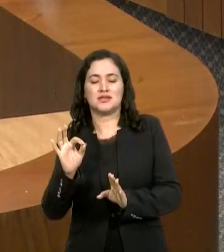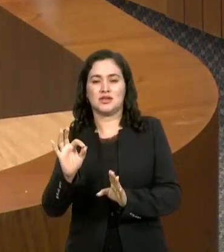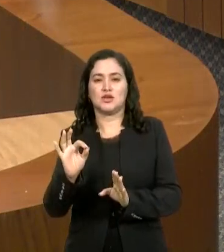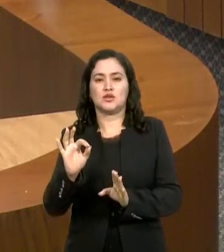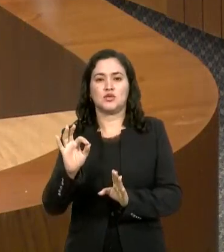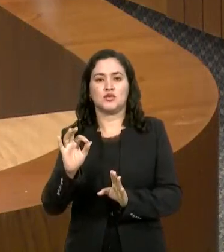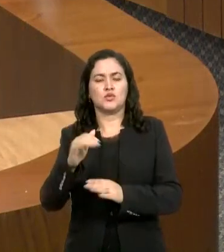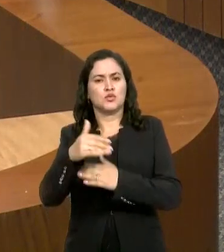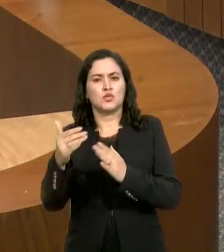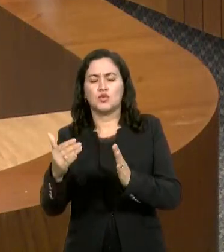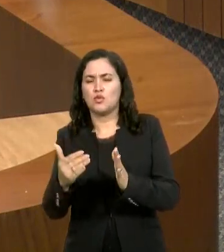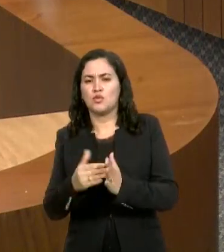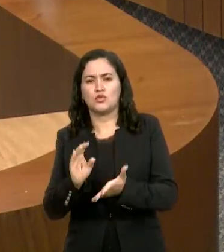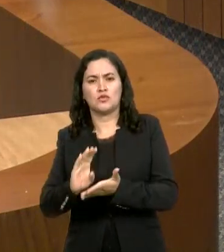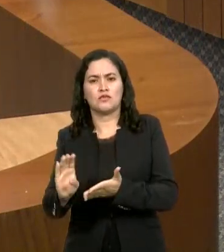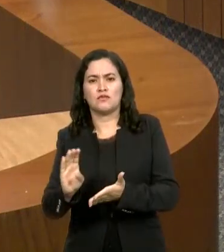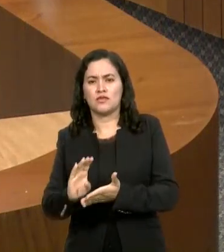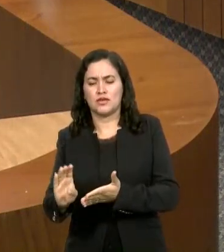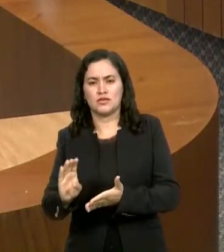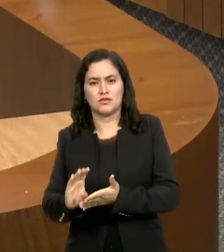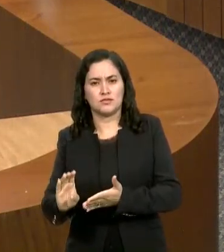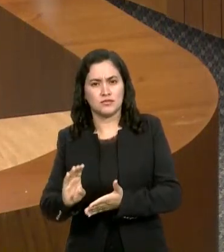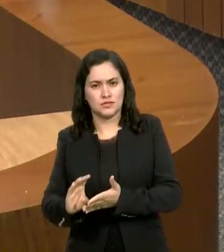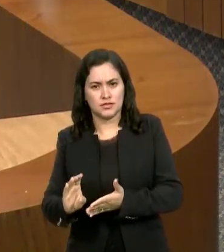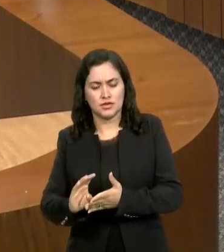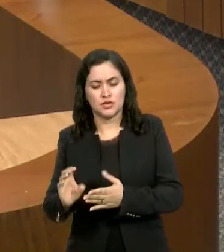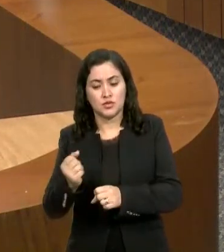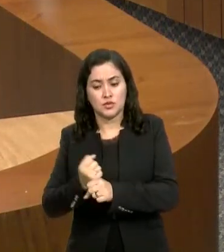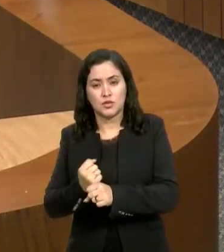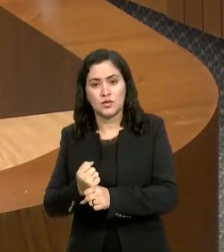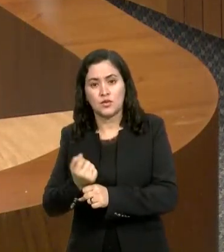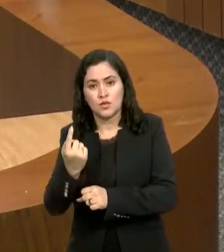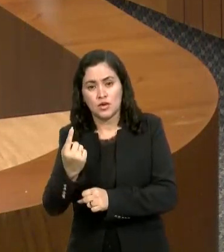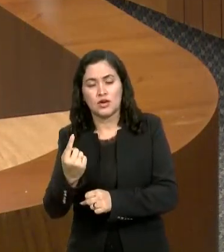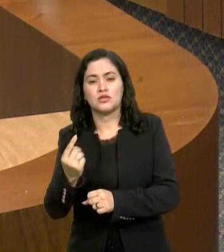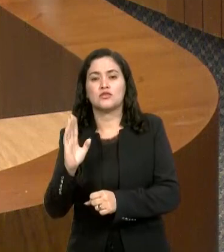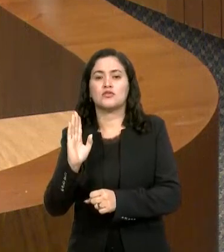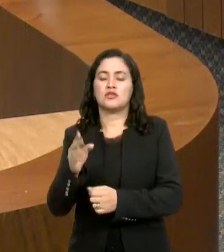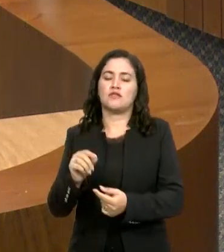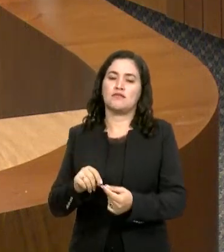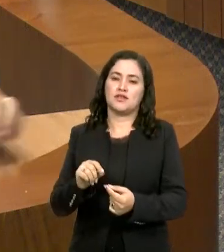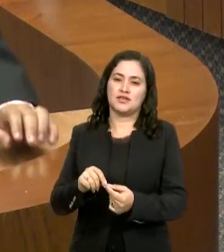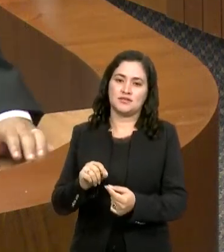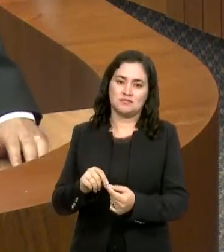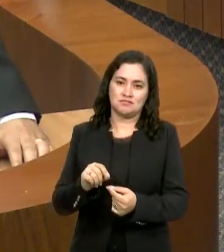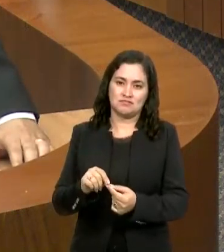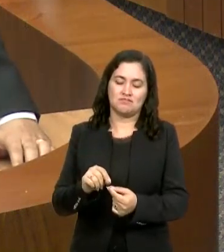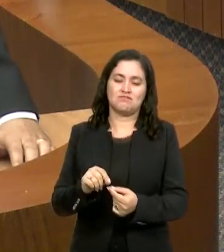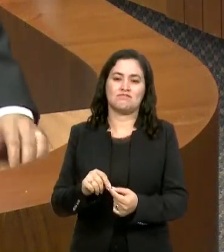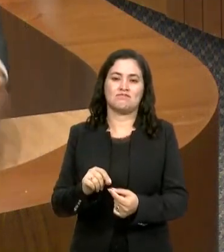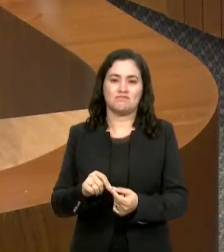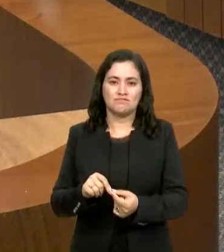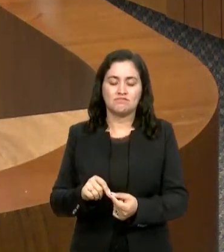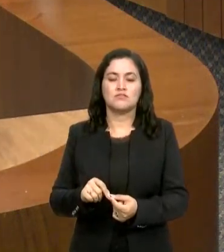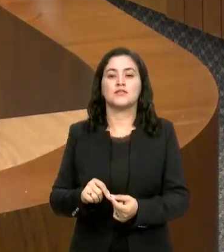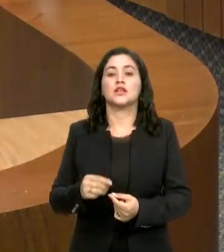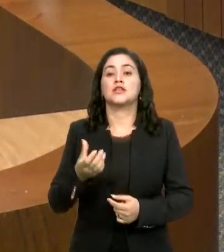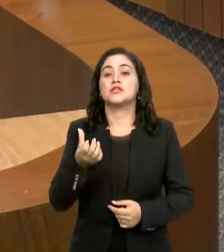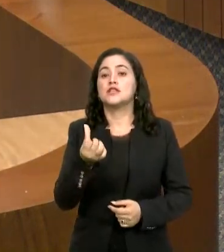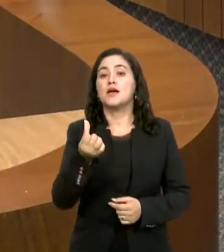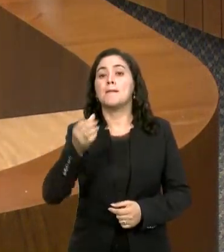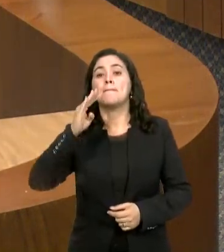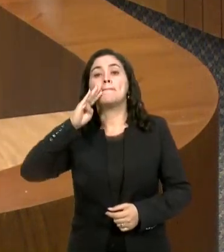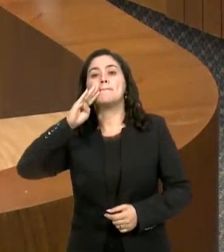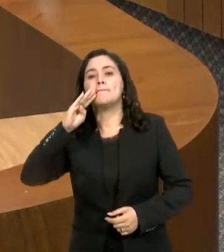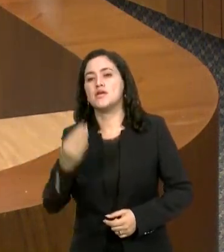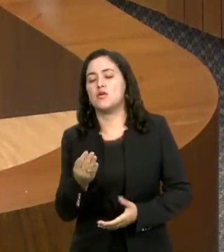106 bilhões investidos para inovação tecnológica e industrialização. E aí eu queria,